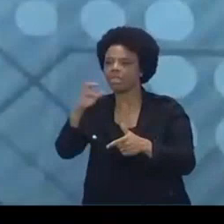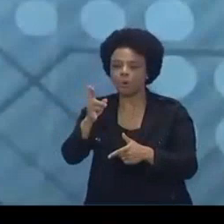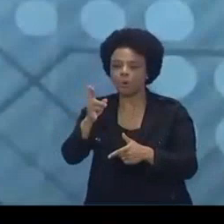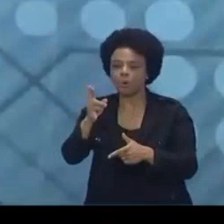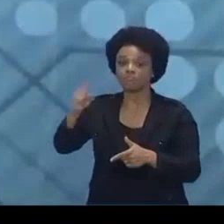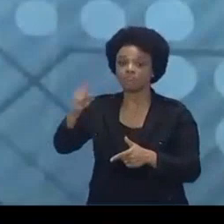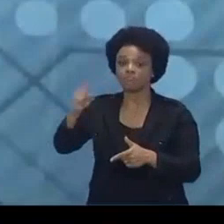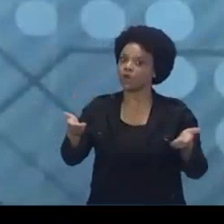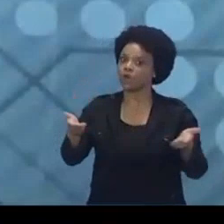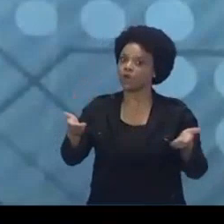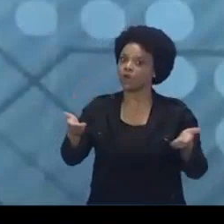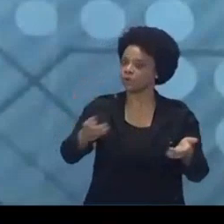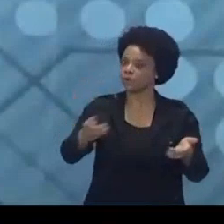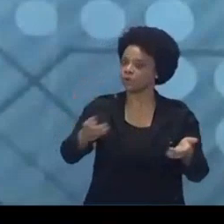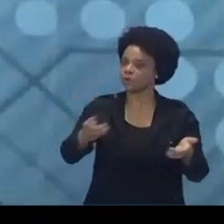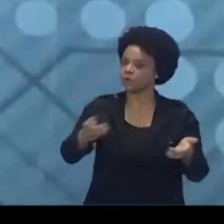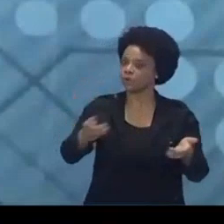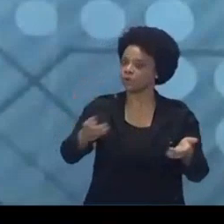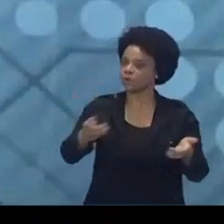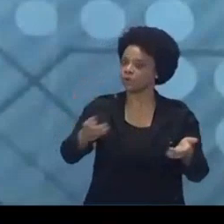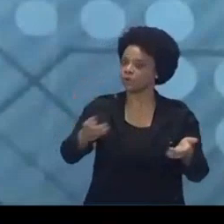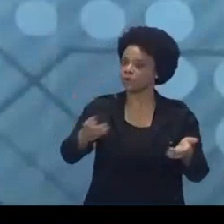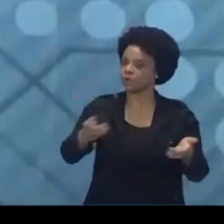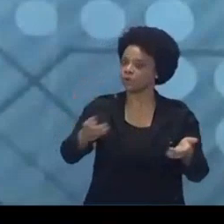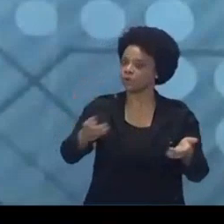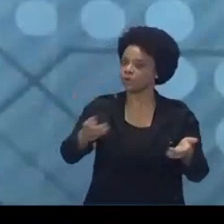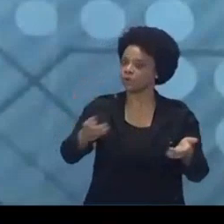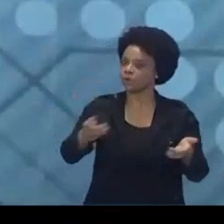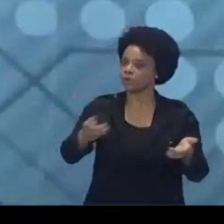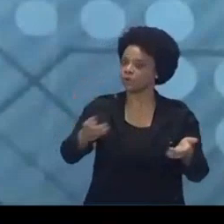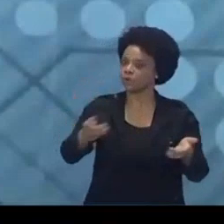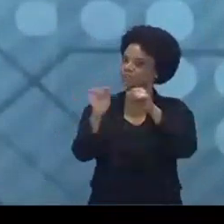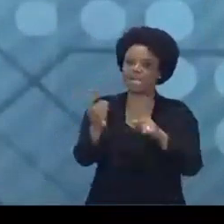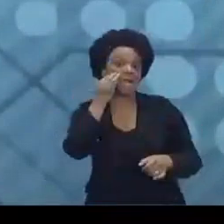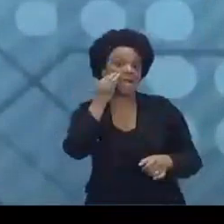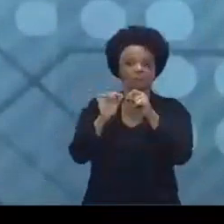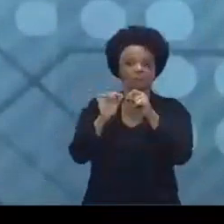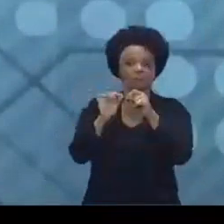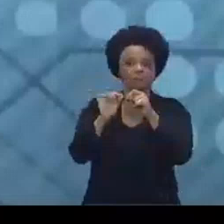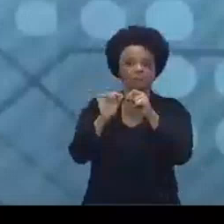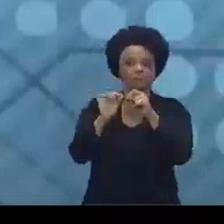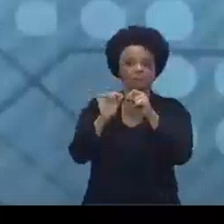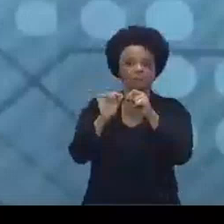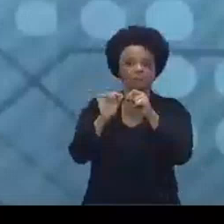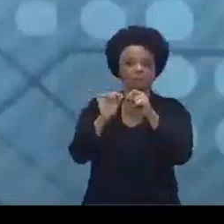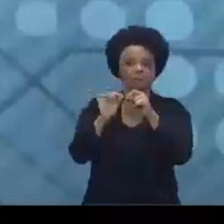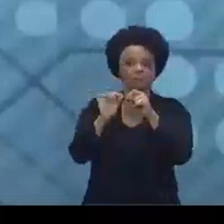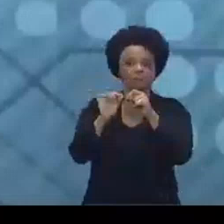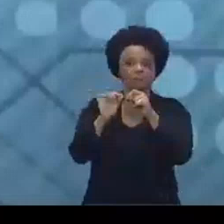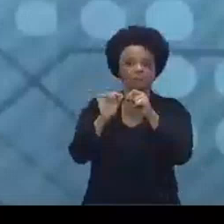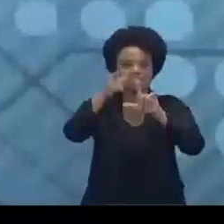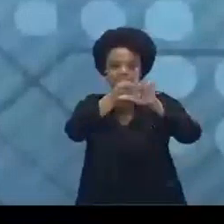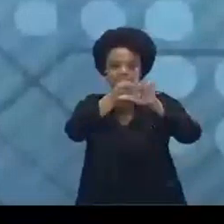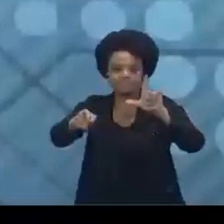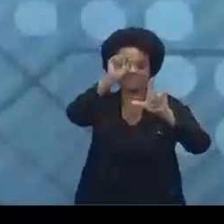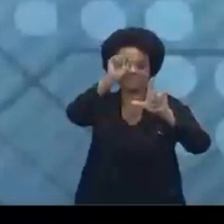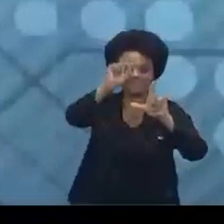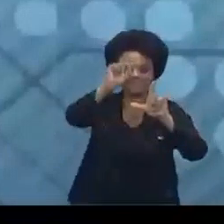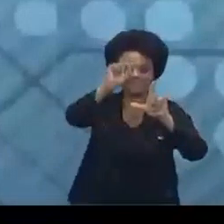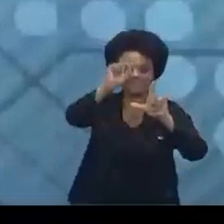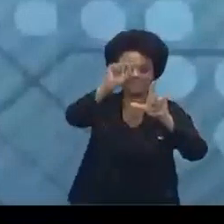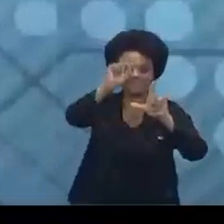depois você vai plotar os gráficos para você conseguir analisar e verificar quando você tem um movimento